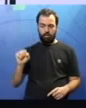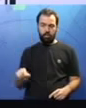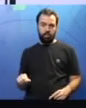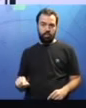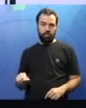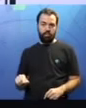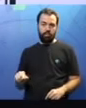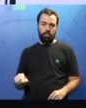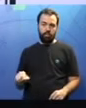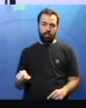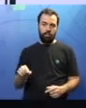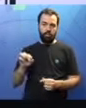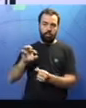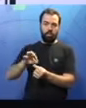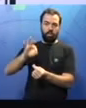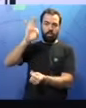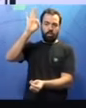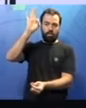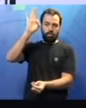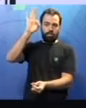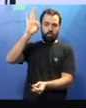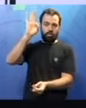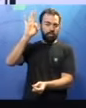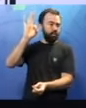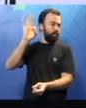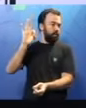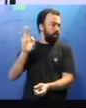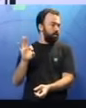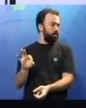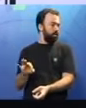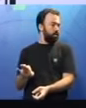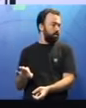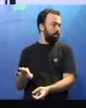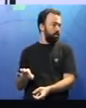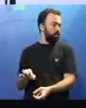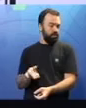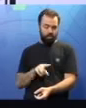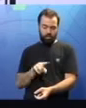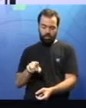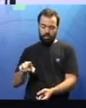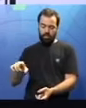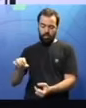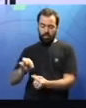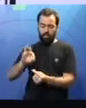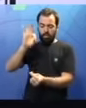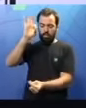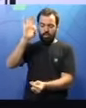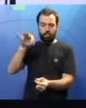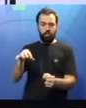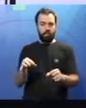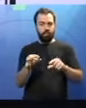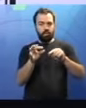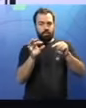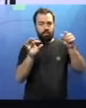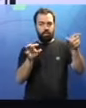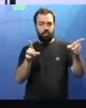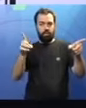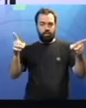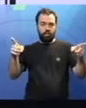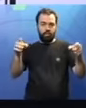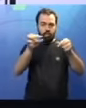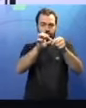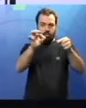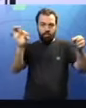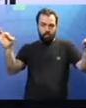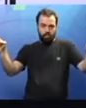vale, o ponto mais baixo, aí a gente tem um pontilhado representando a linha de equilíbrio, e aqui o comprimento de onda, que